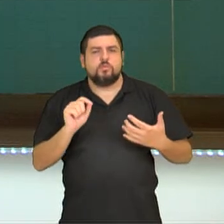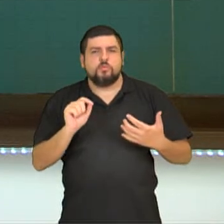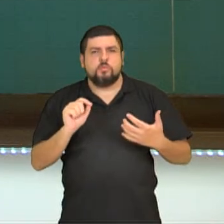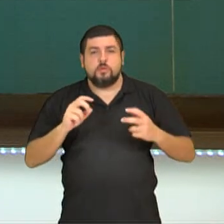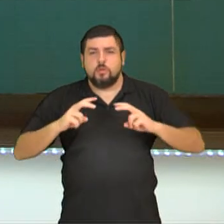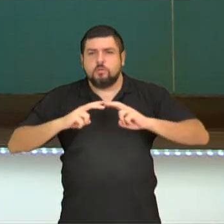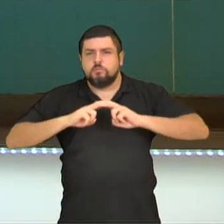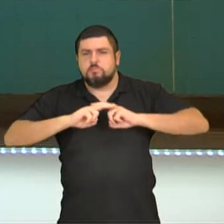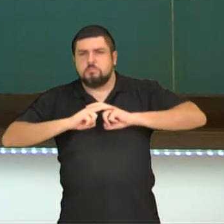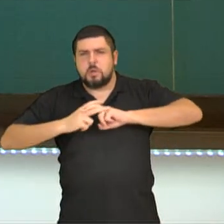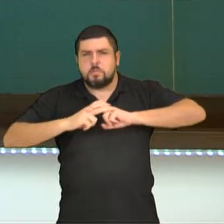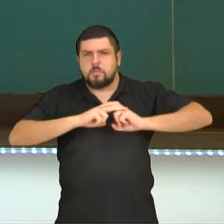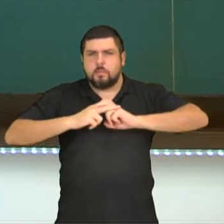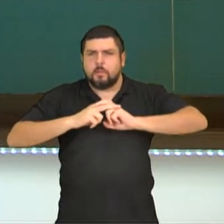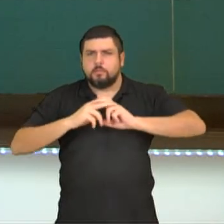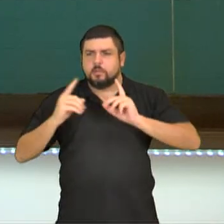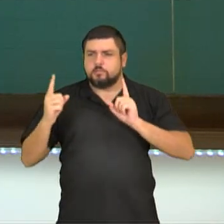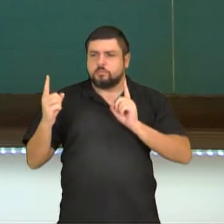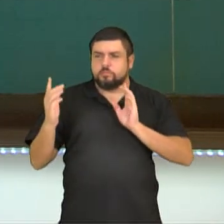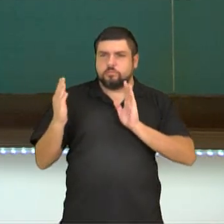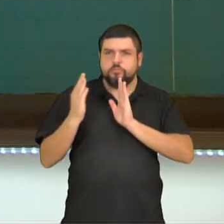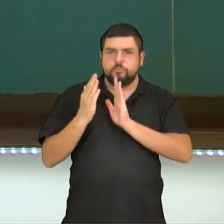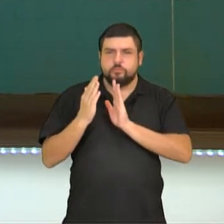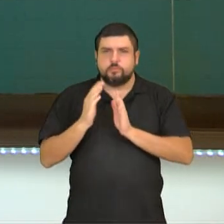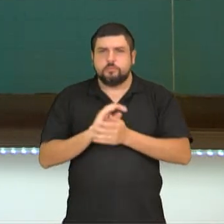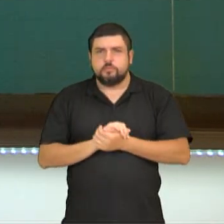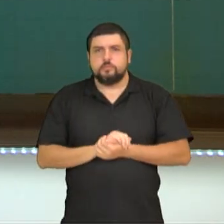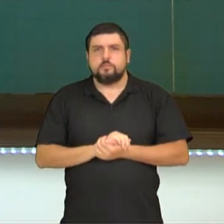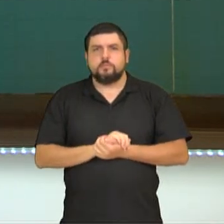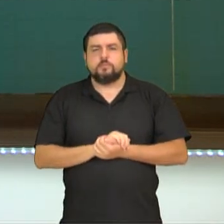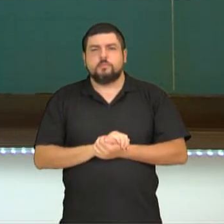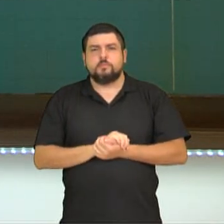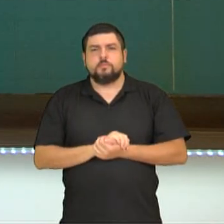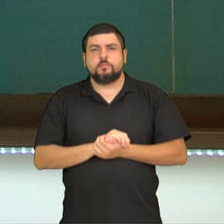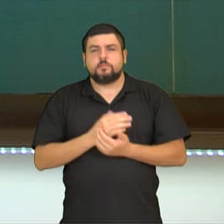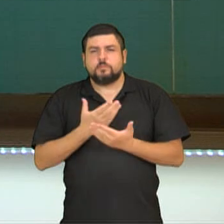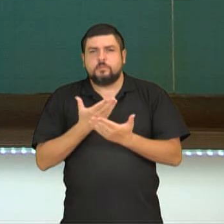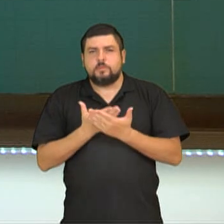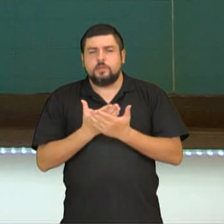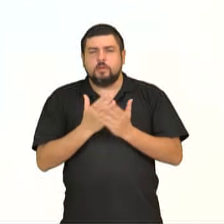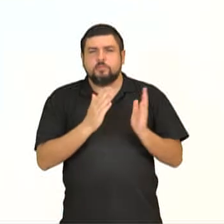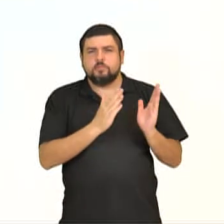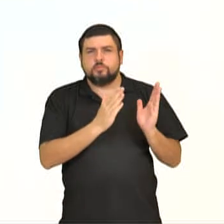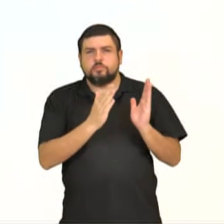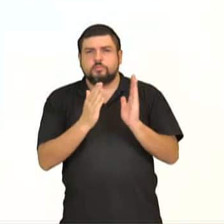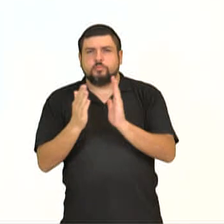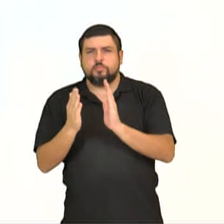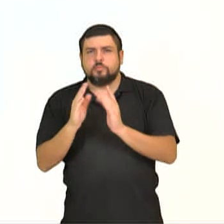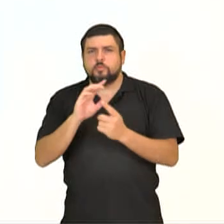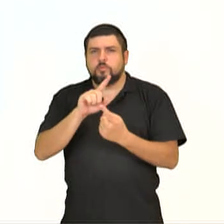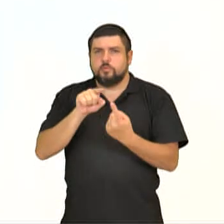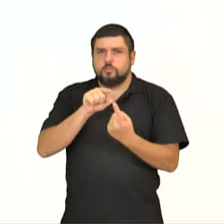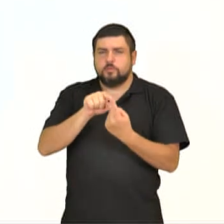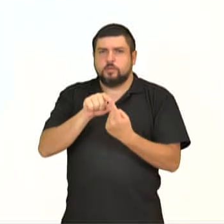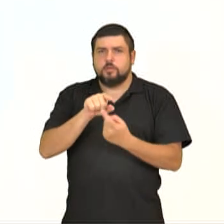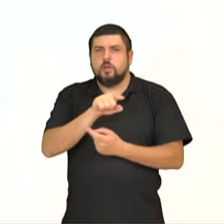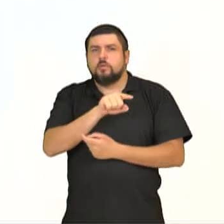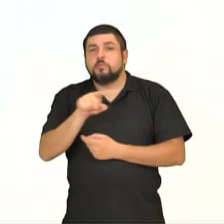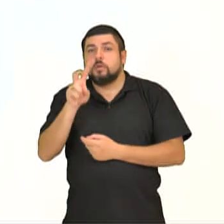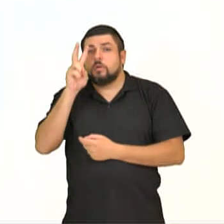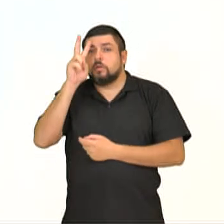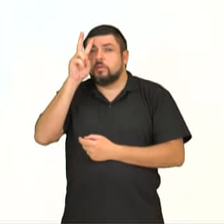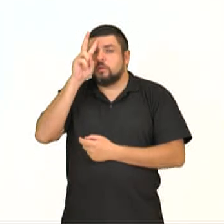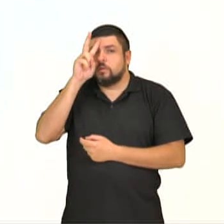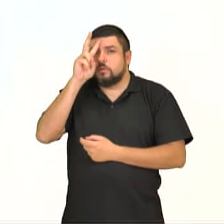aproximação. Quais são os objetivos da nossa aula? É que vocês consigam relembrar e aprofundar o